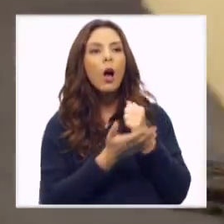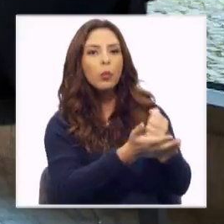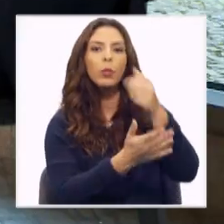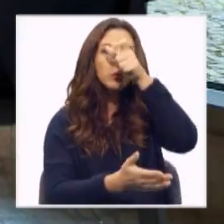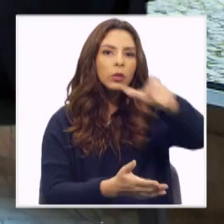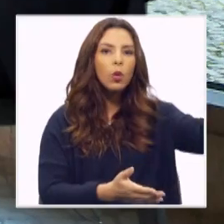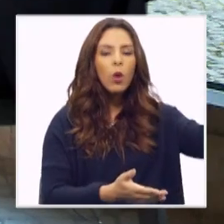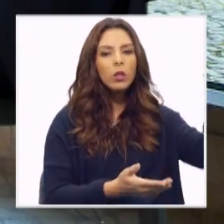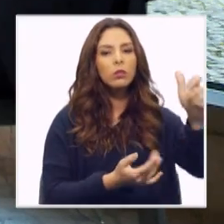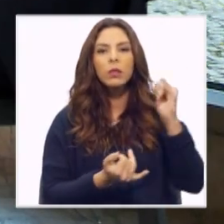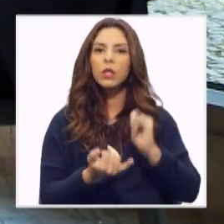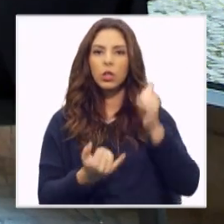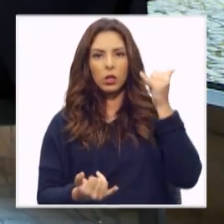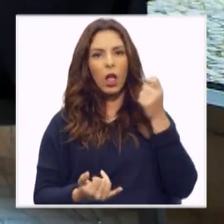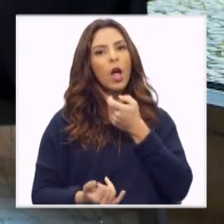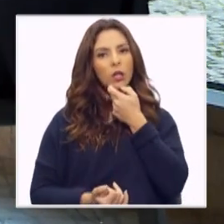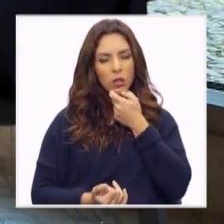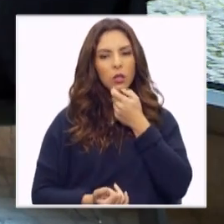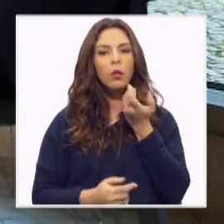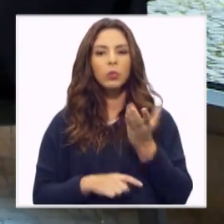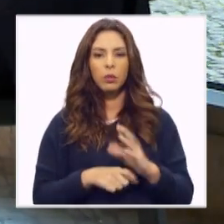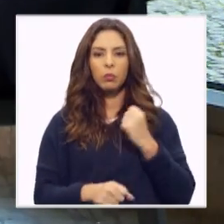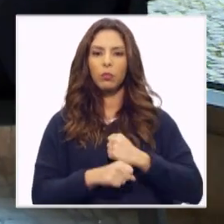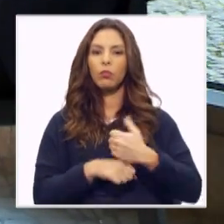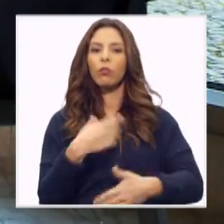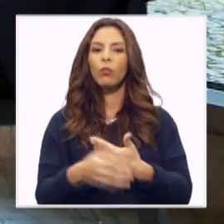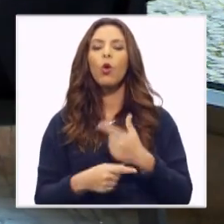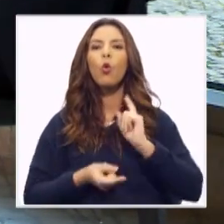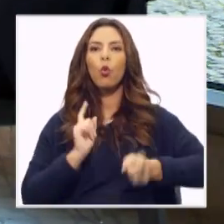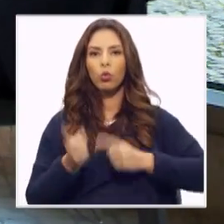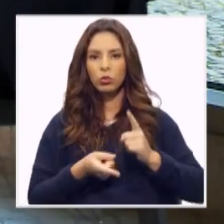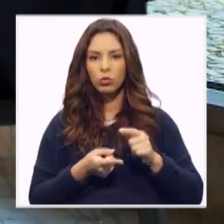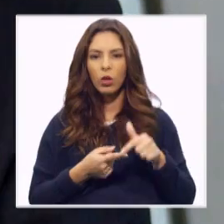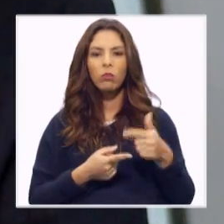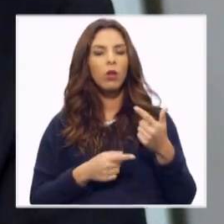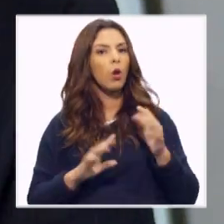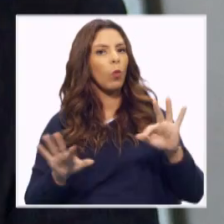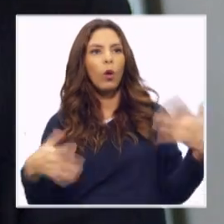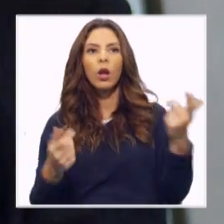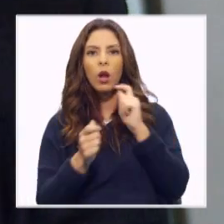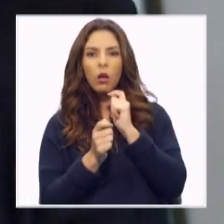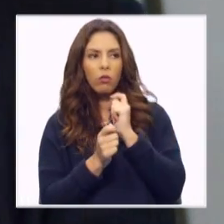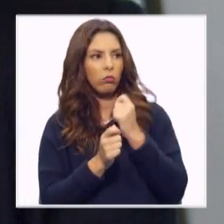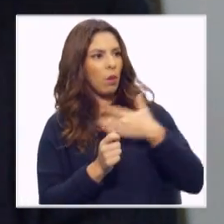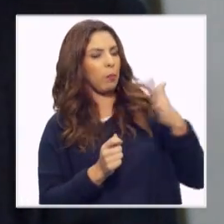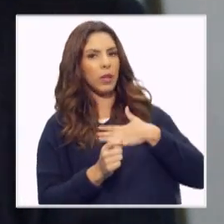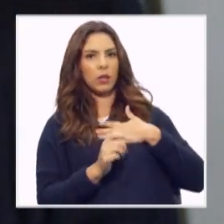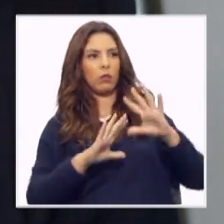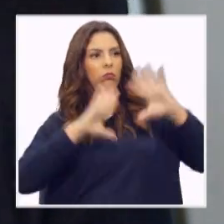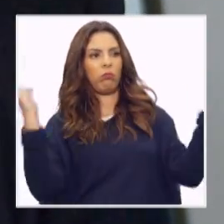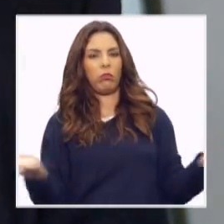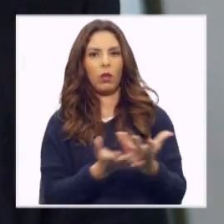digitais. E porquê? Porque o que nós estamos a fazer neste momento é permitir que qualquer empresa